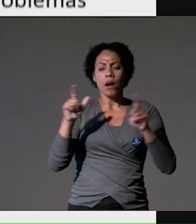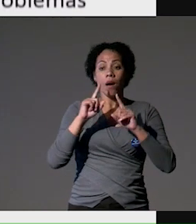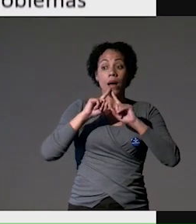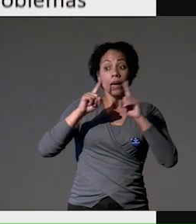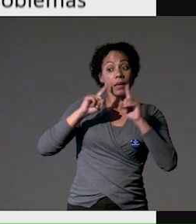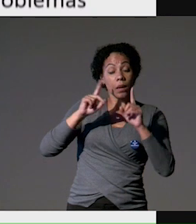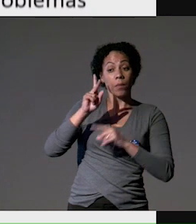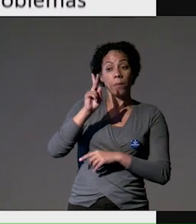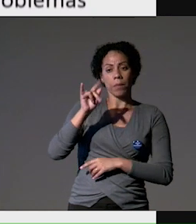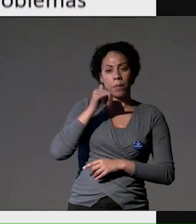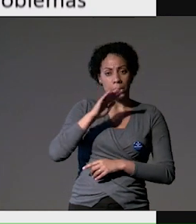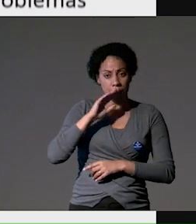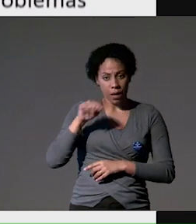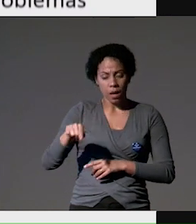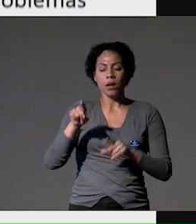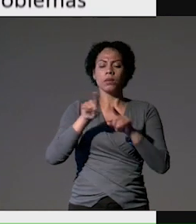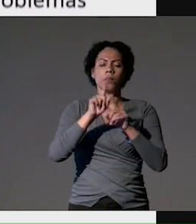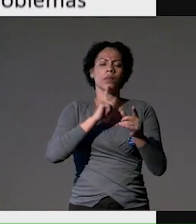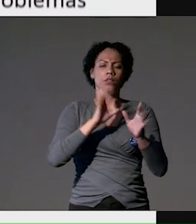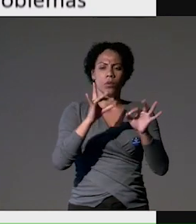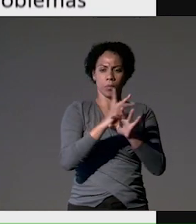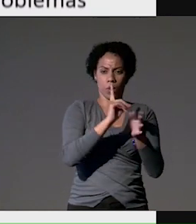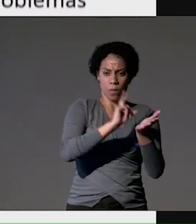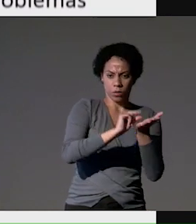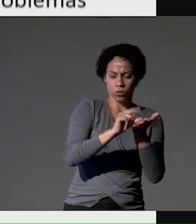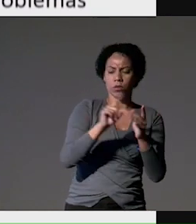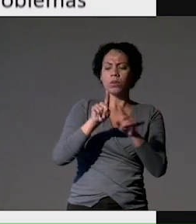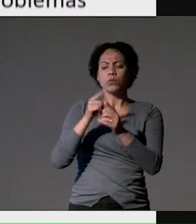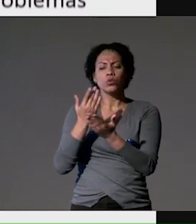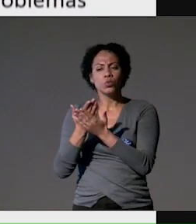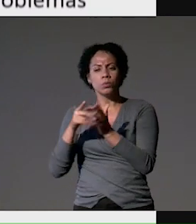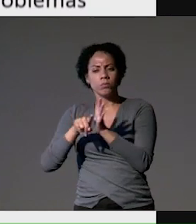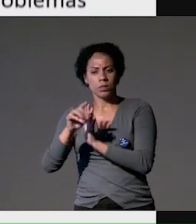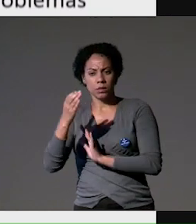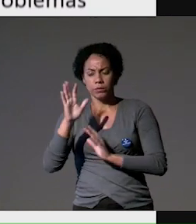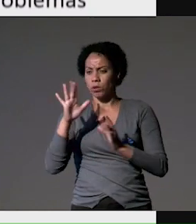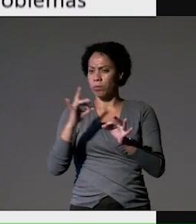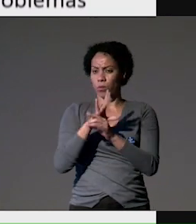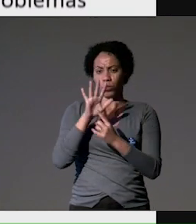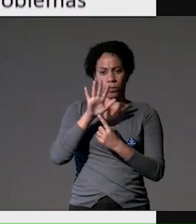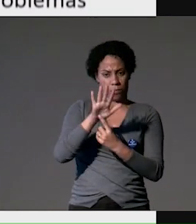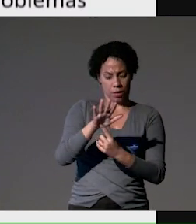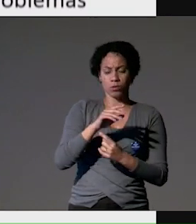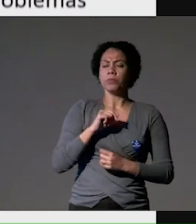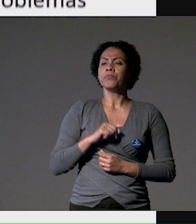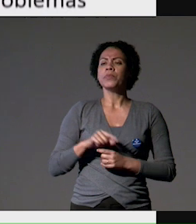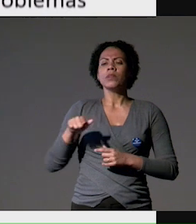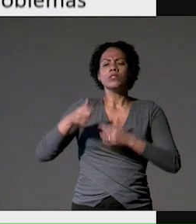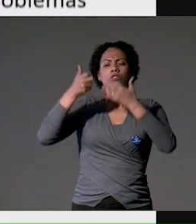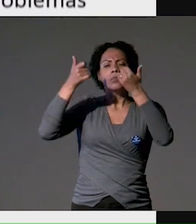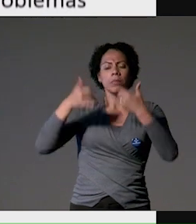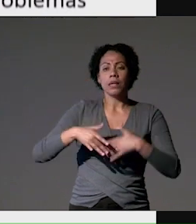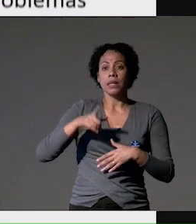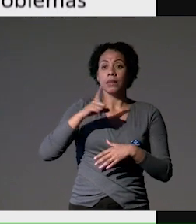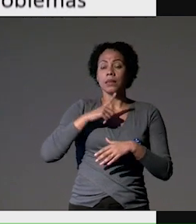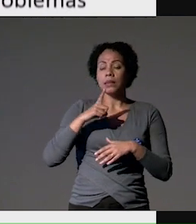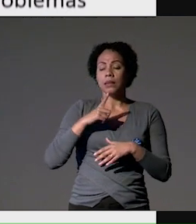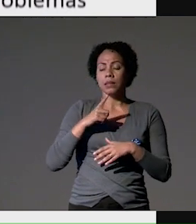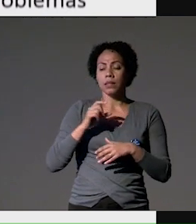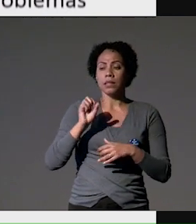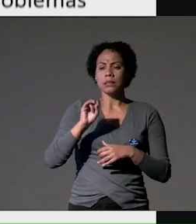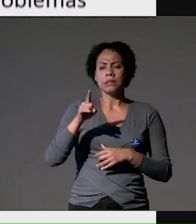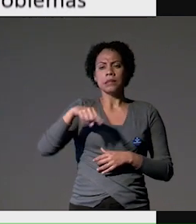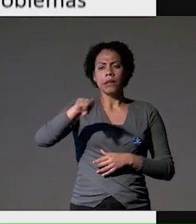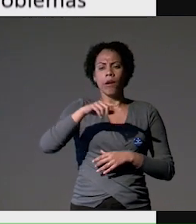dos pais, e tem artigos científicos e estudos científicos que mostram isso, que quanto mais... quando